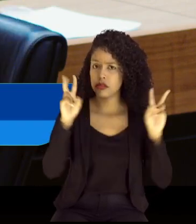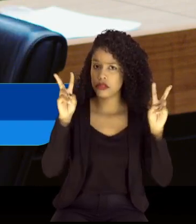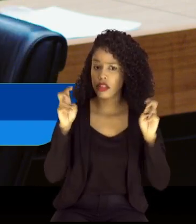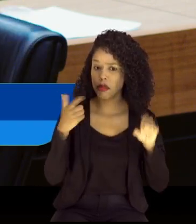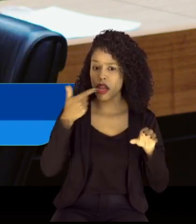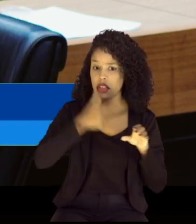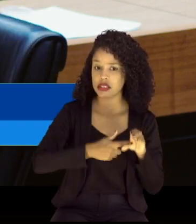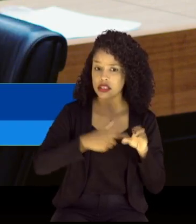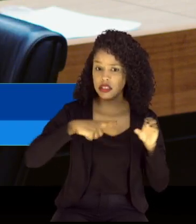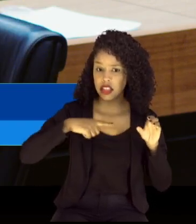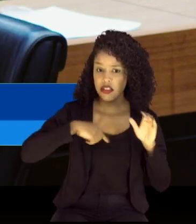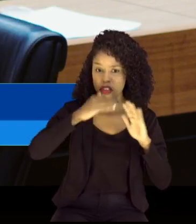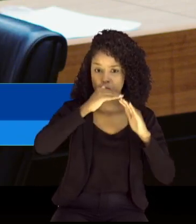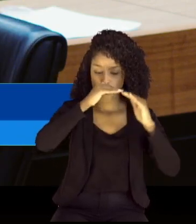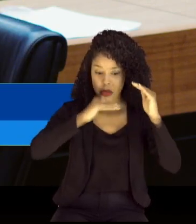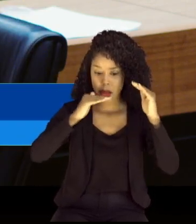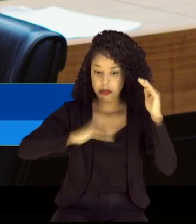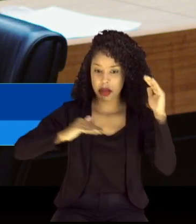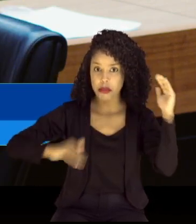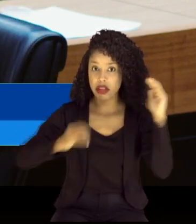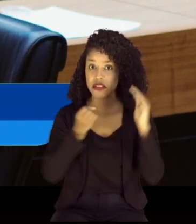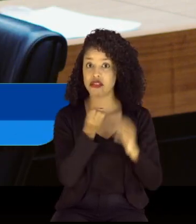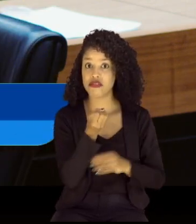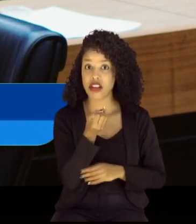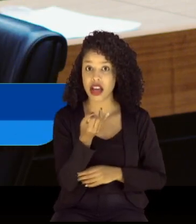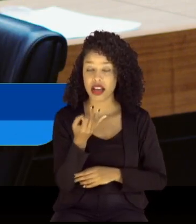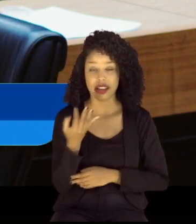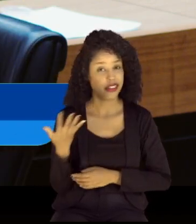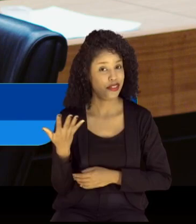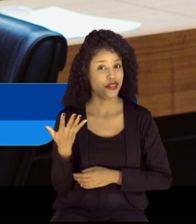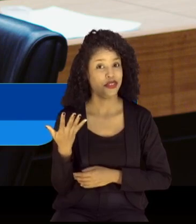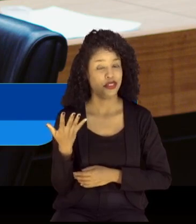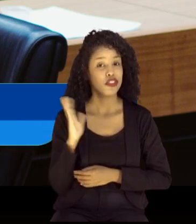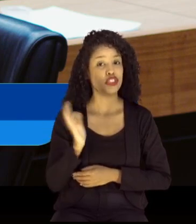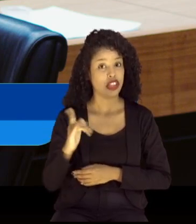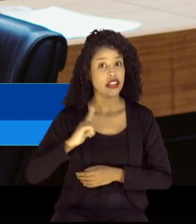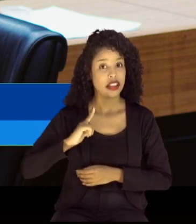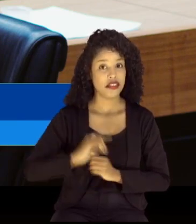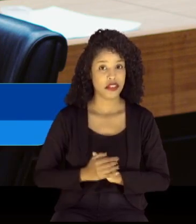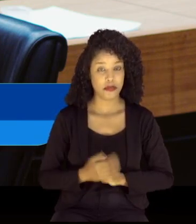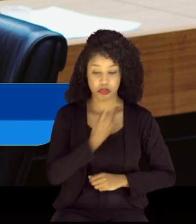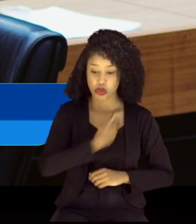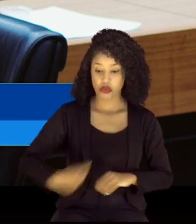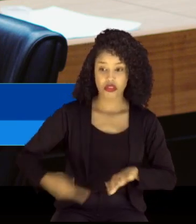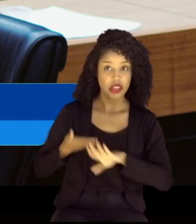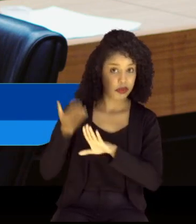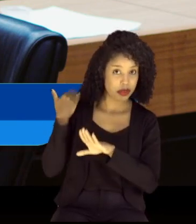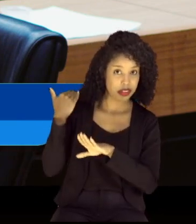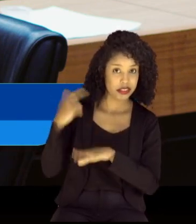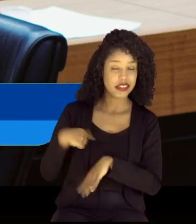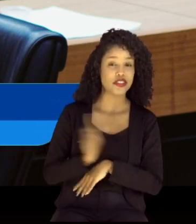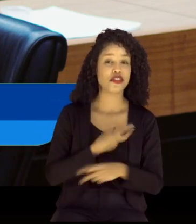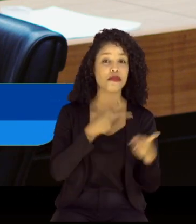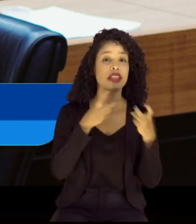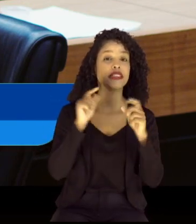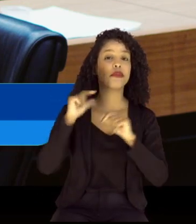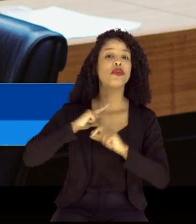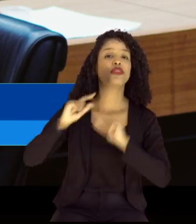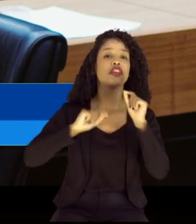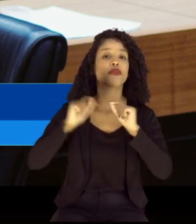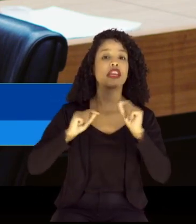de sucessivas diminuições no preço. No governo anterior, o que a gente via era aumento em cima de